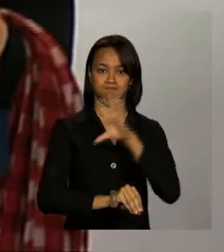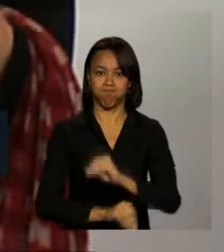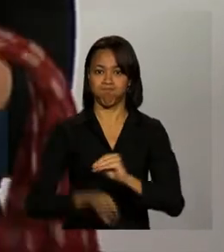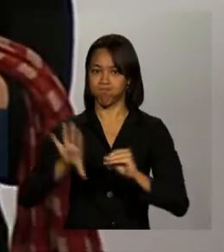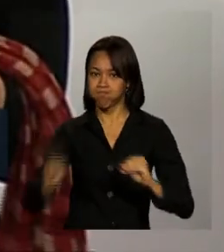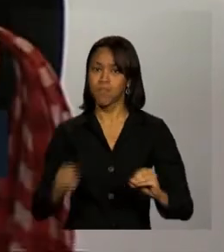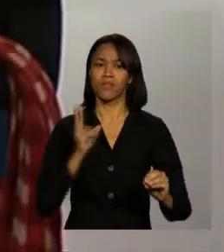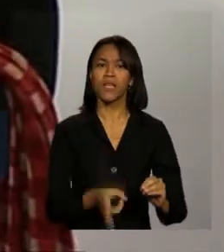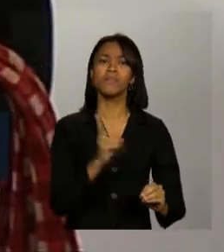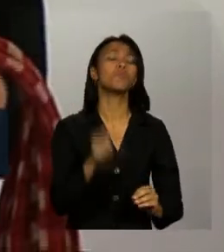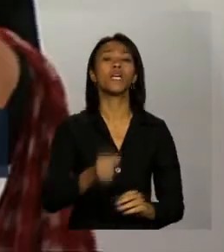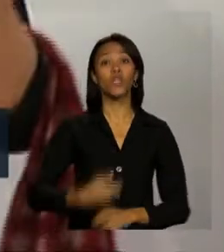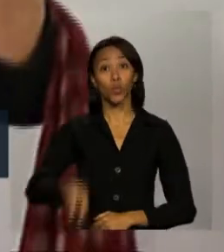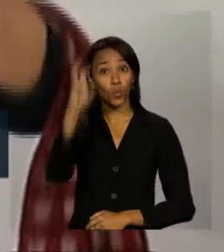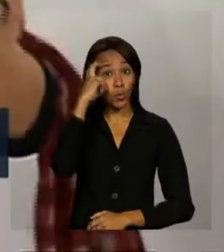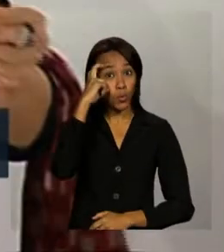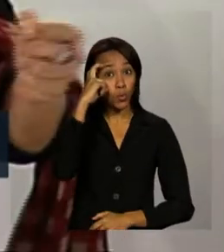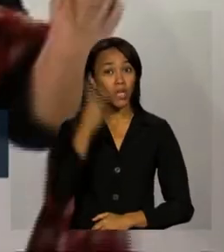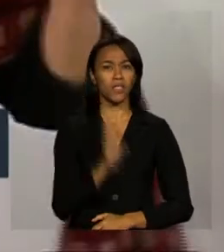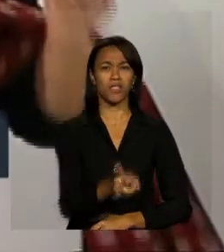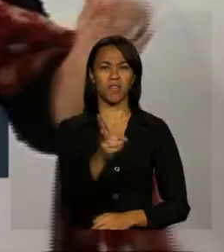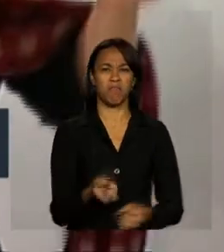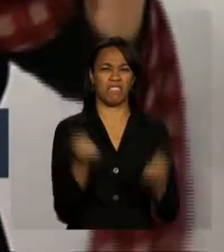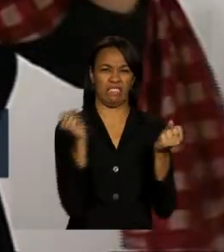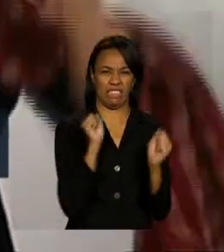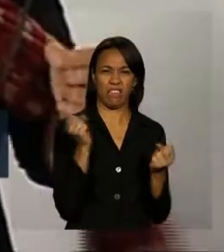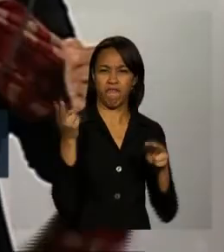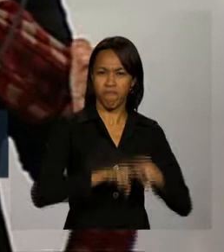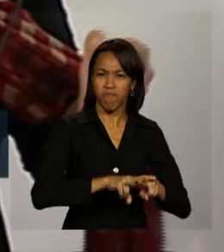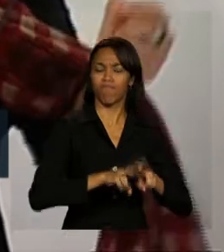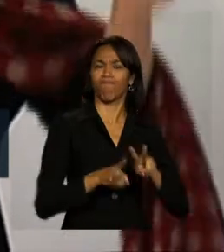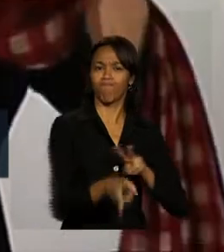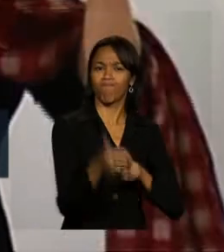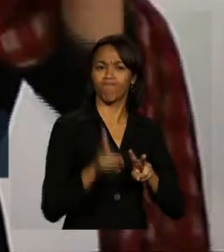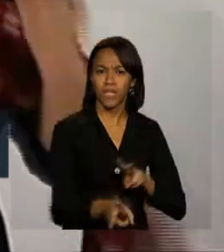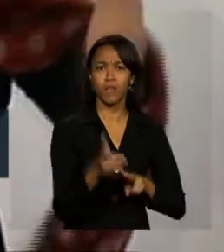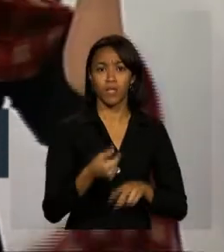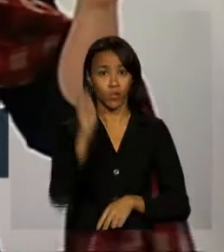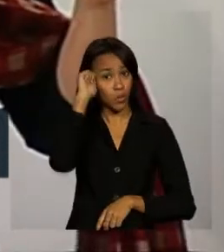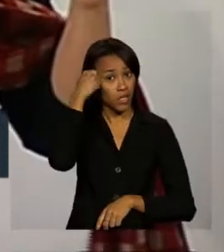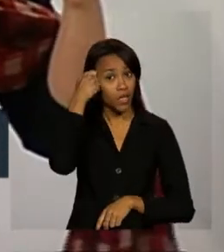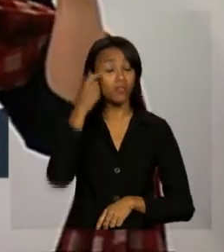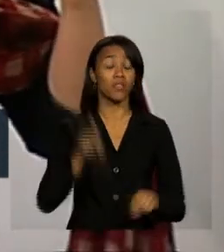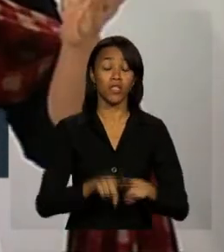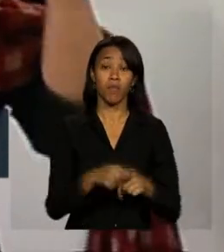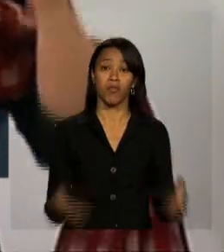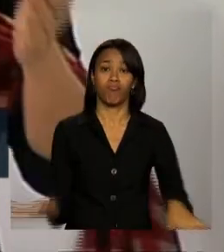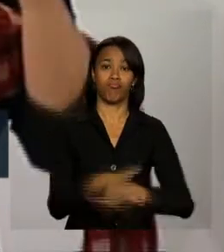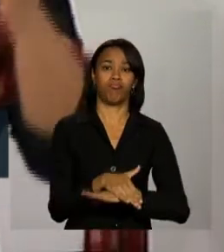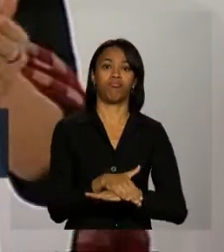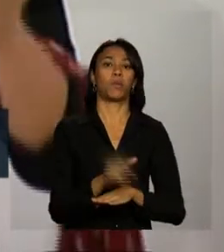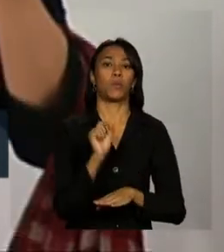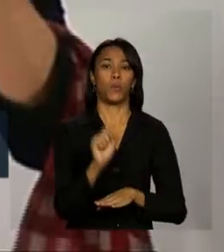desta cultura que se quis engaiolar, que se quis aprisionar e que também foi submetida a